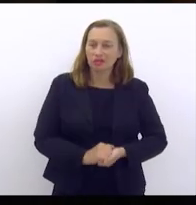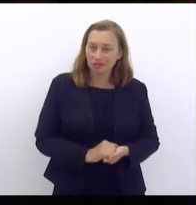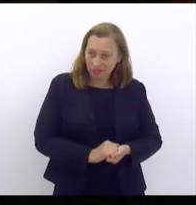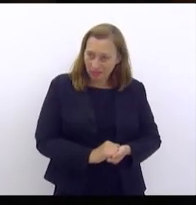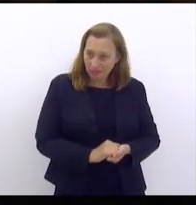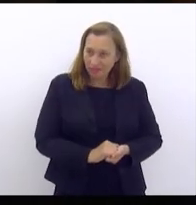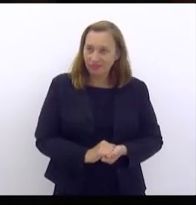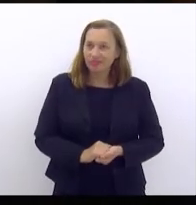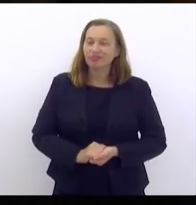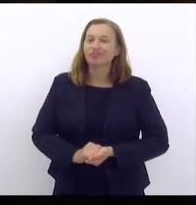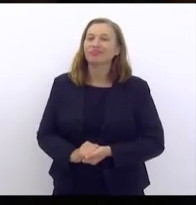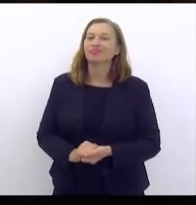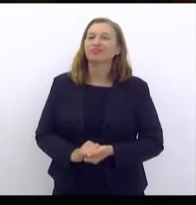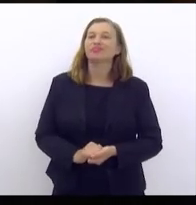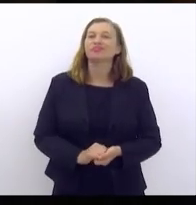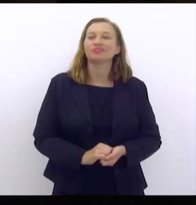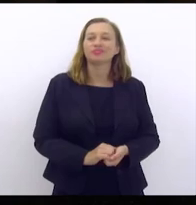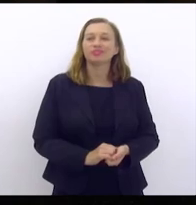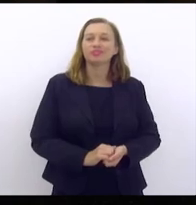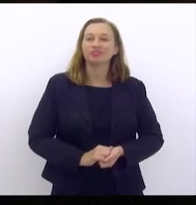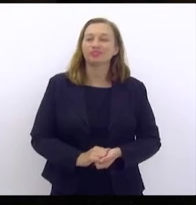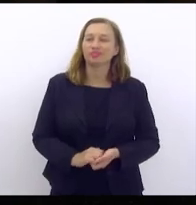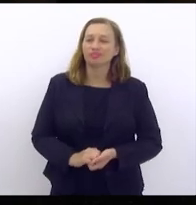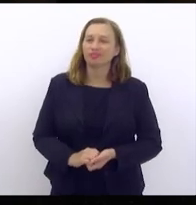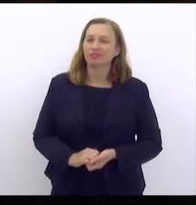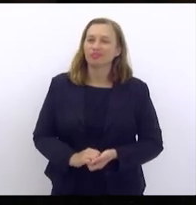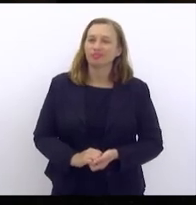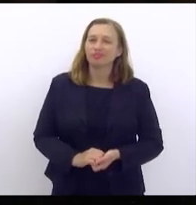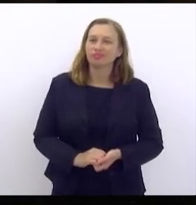vozes aos deficientes auditivos.